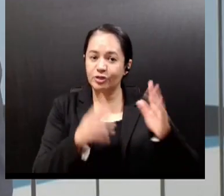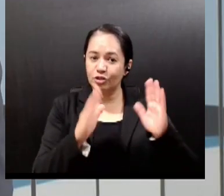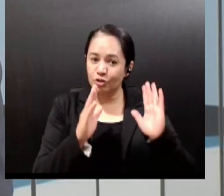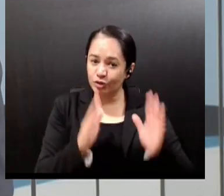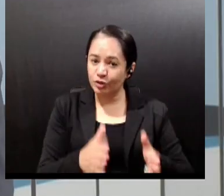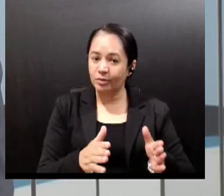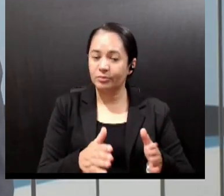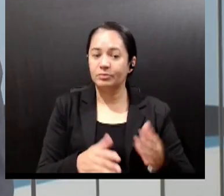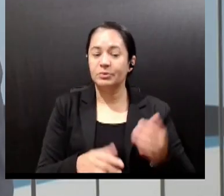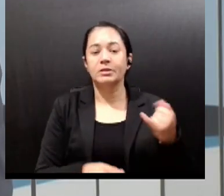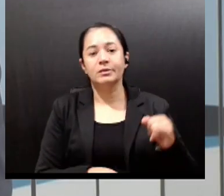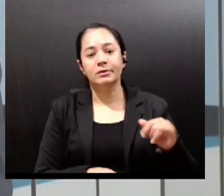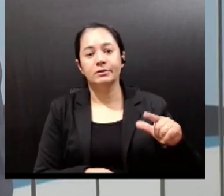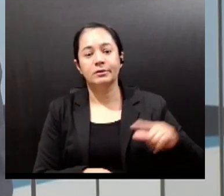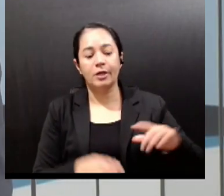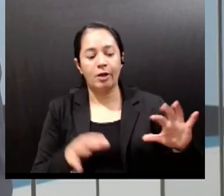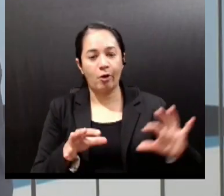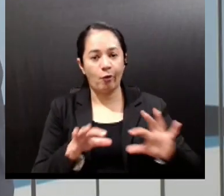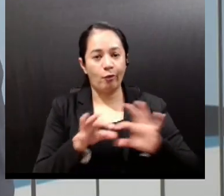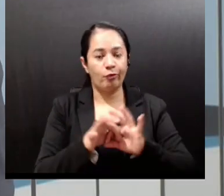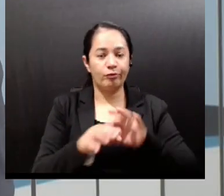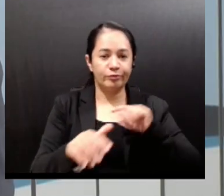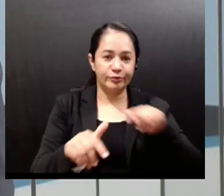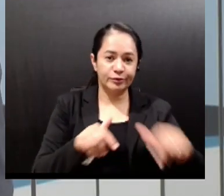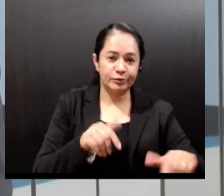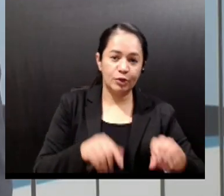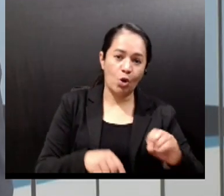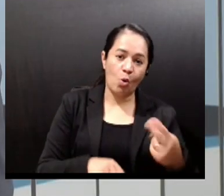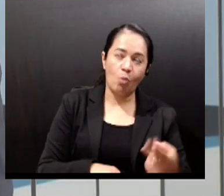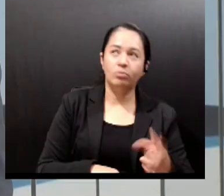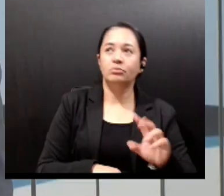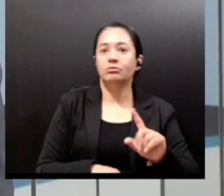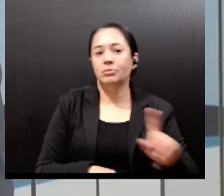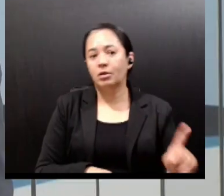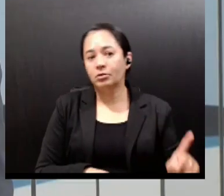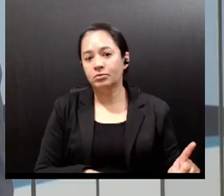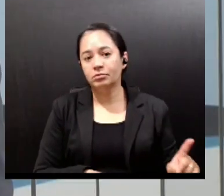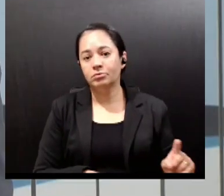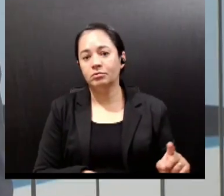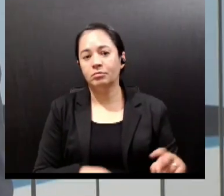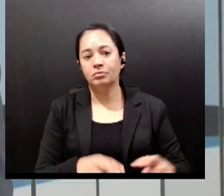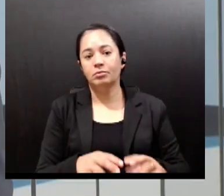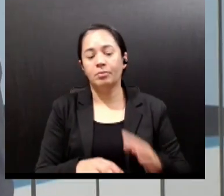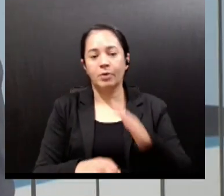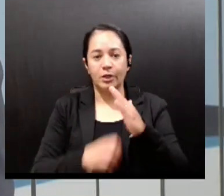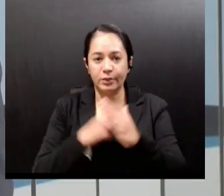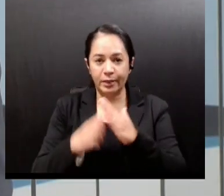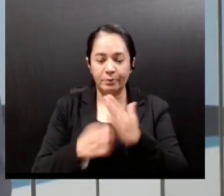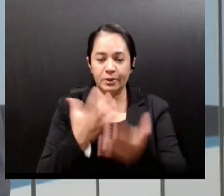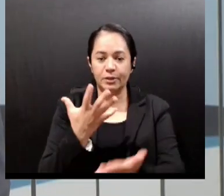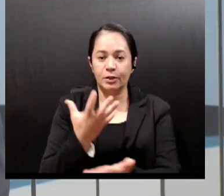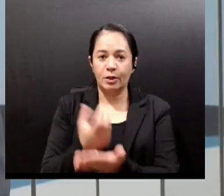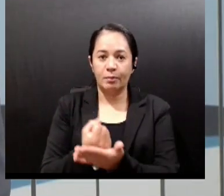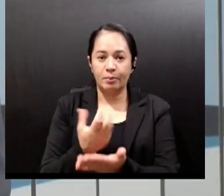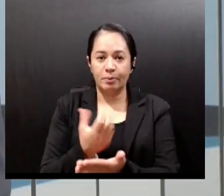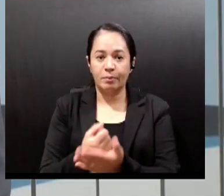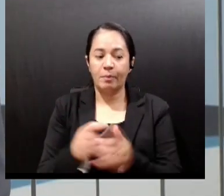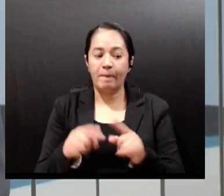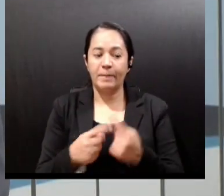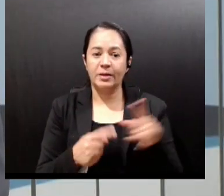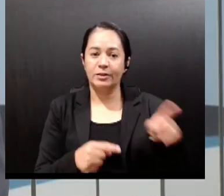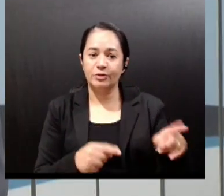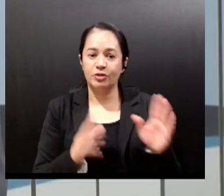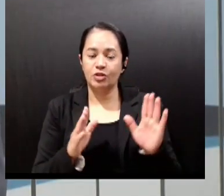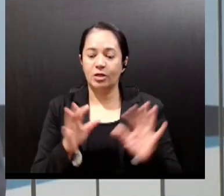algum vínculo trabalhista ou não relacionado com a empresa do aplicativo, mas isso juridicamente